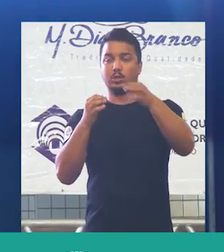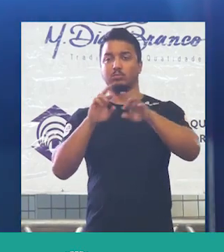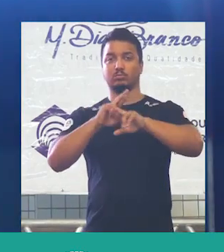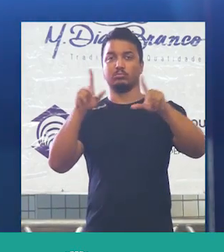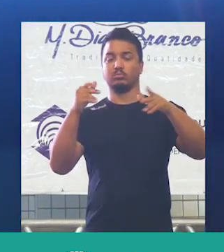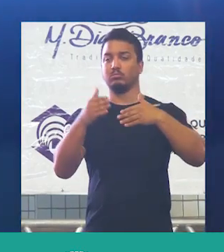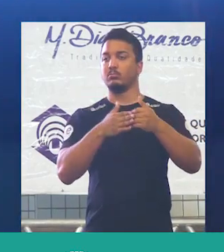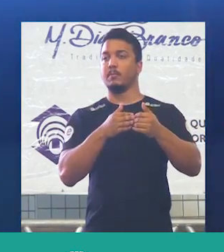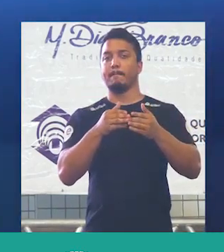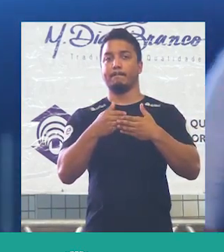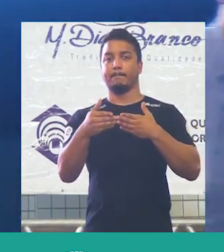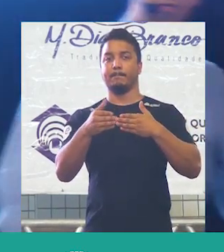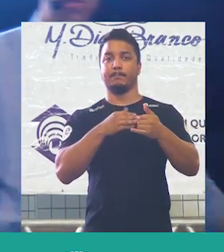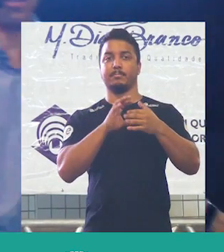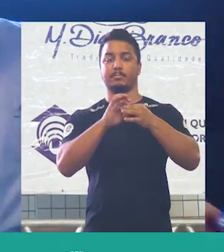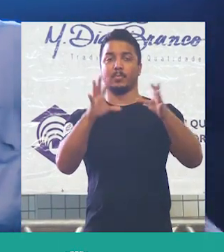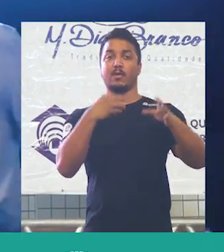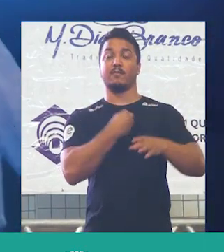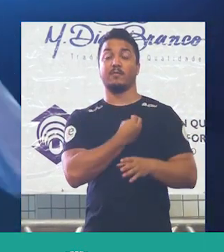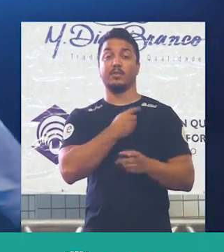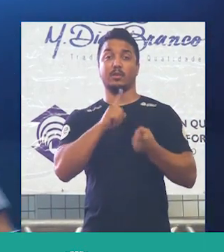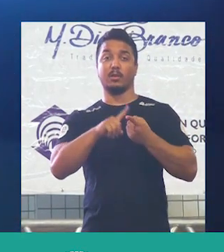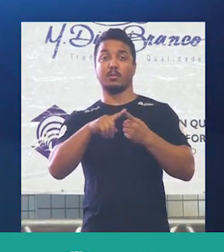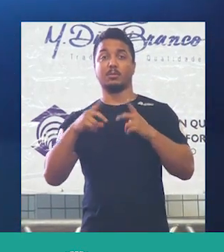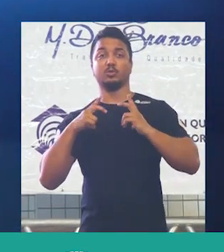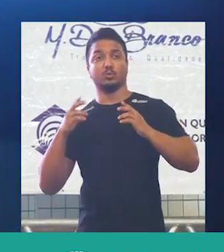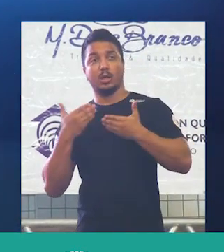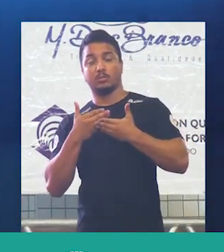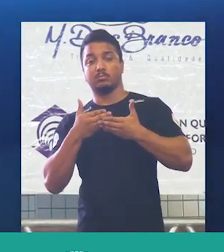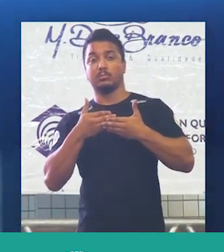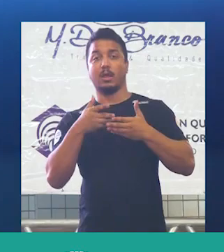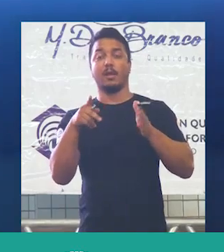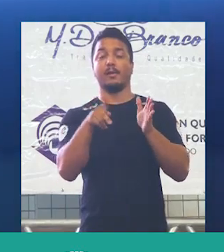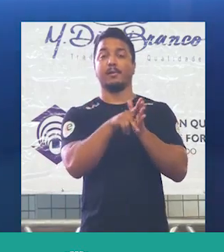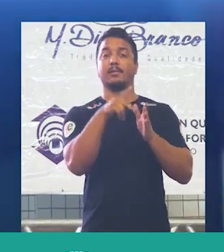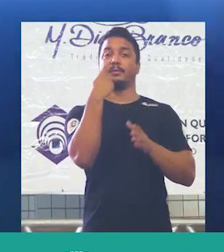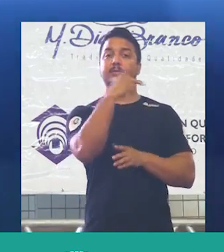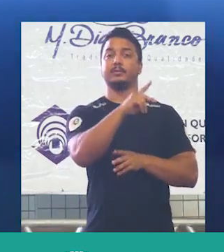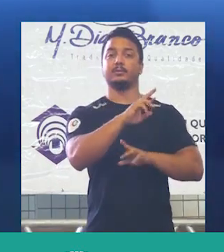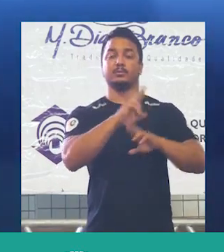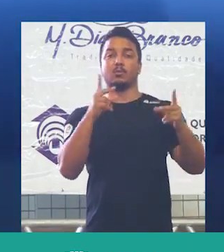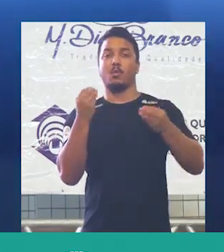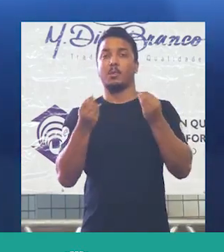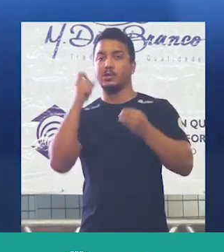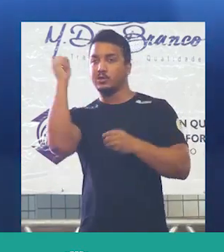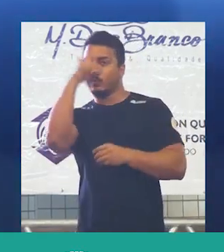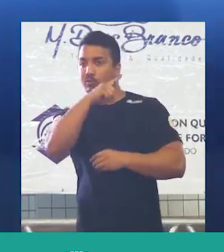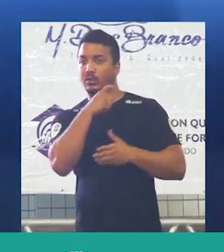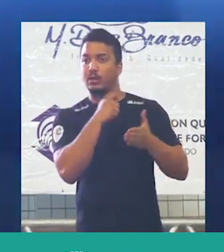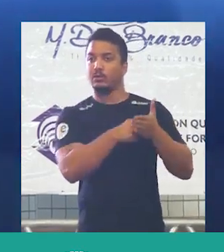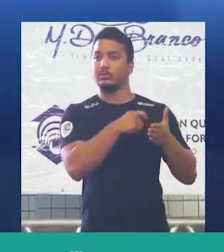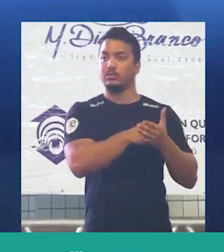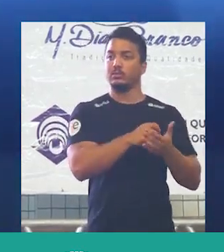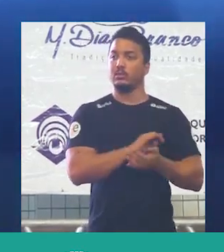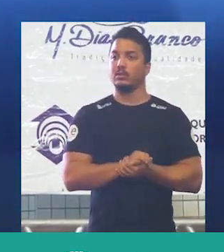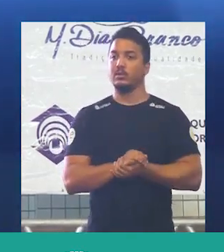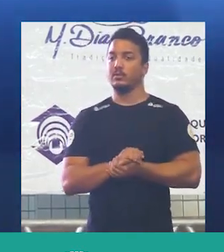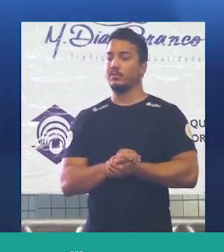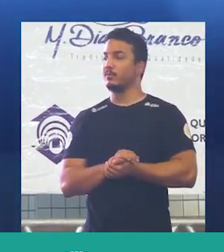vista, porque cada um tem sua vida, não é não? Cada um sabe as dificuldades que passa. Estou vendo a minha amiga aqui,